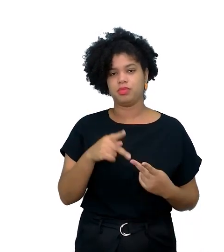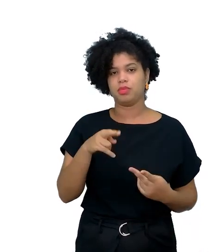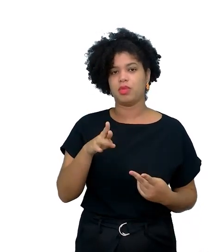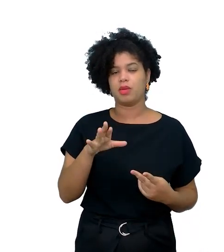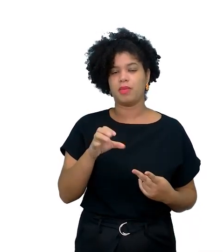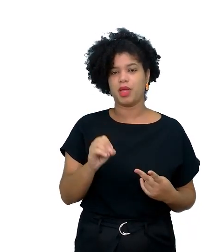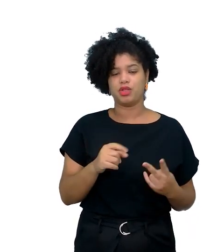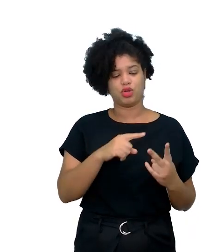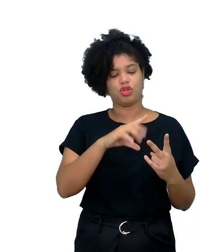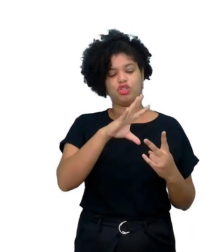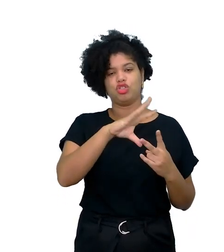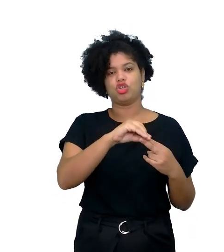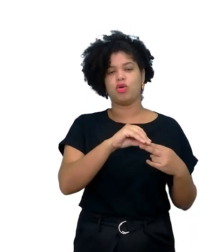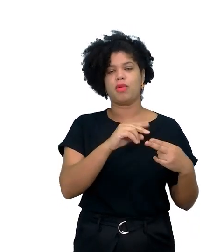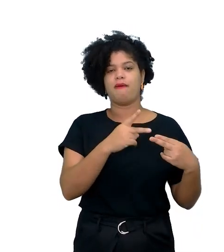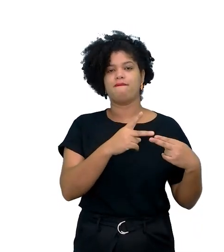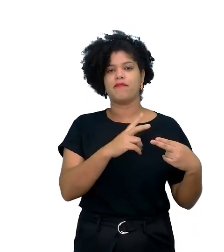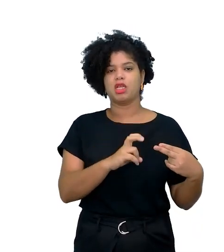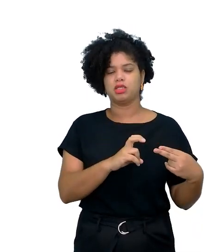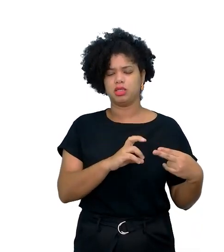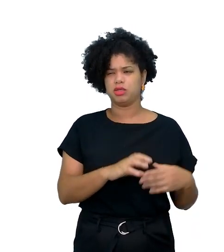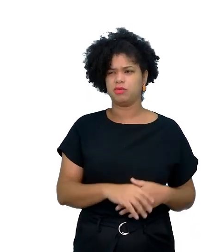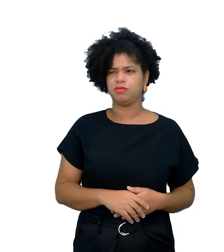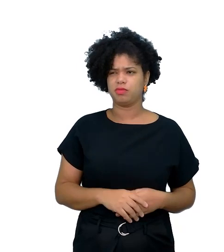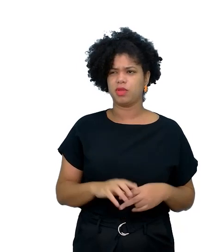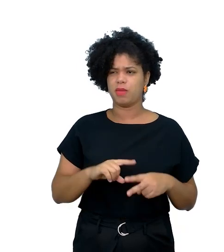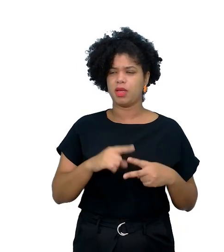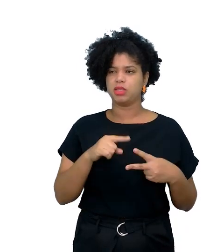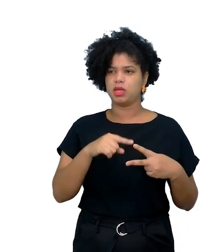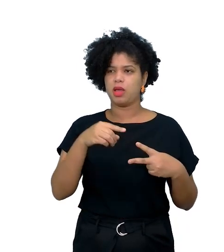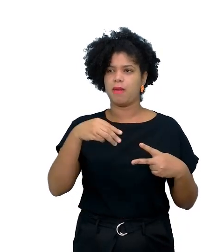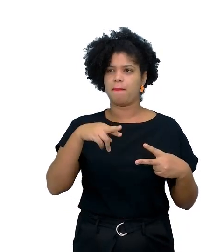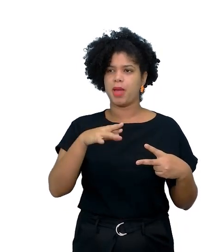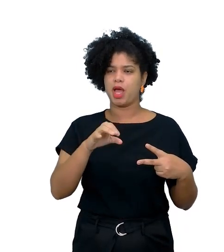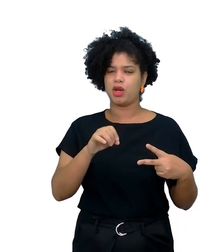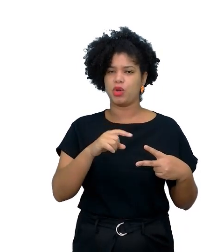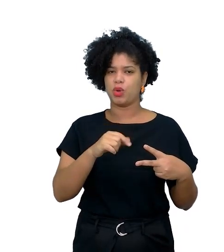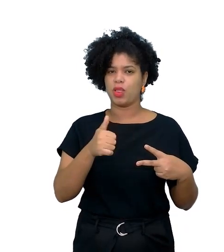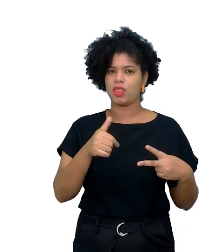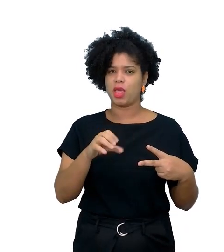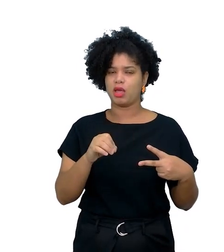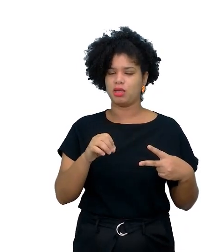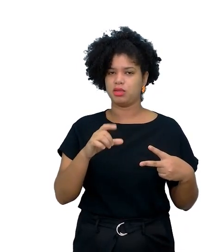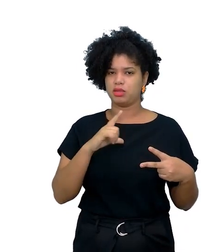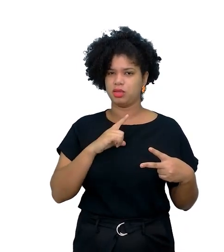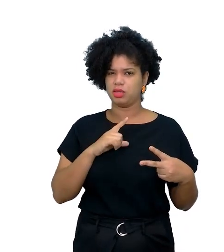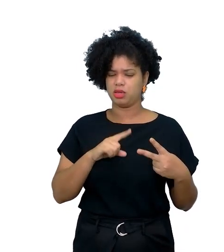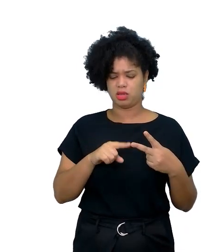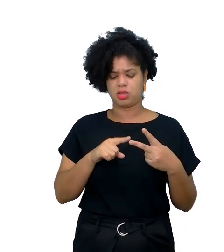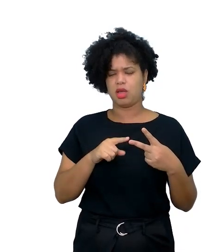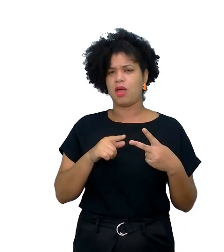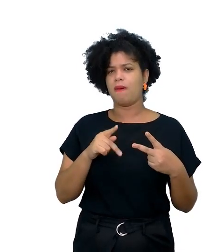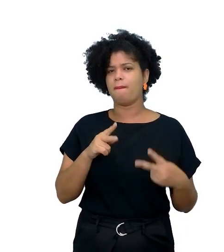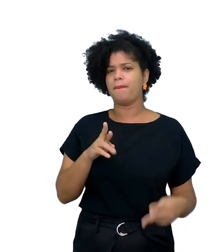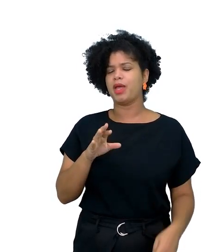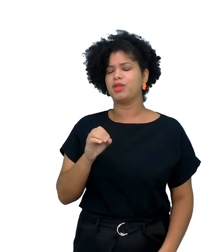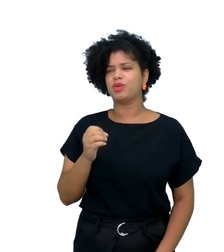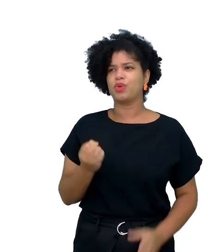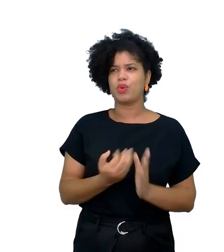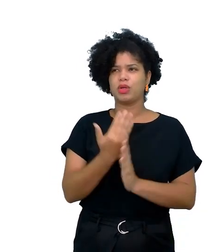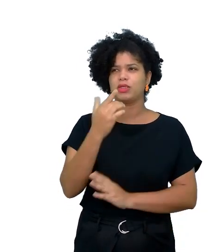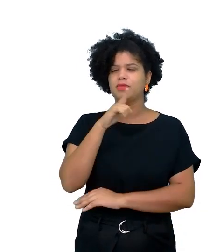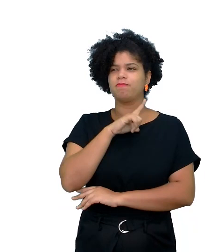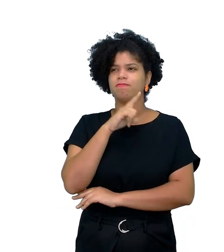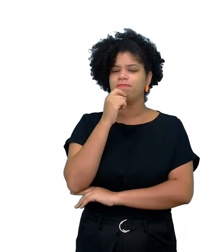25 figurinhas. Se Mário tem 10 figurinhas, quantas figurinhas tem Pedro? Então, eu já tenho aqui,